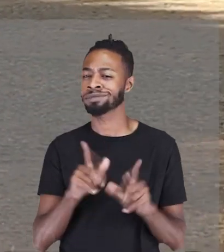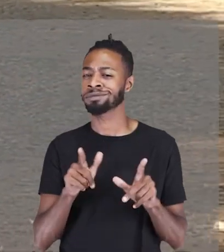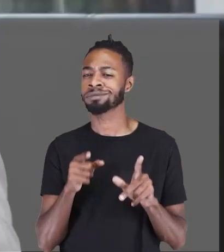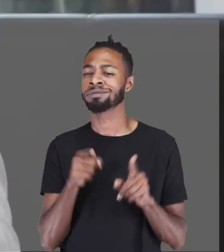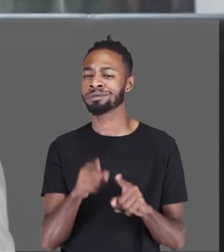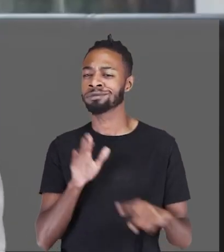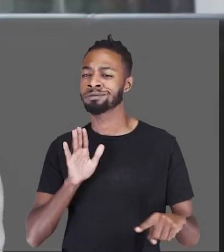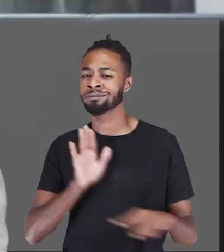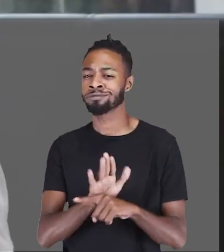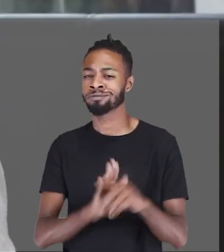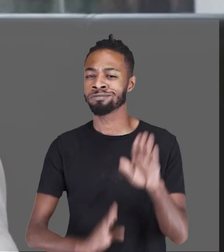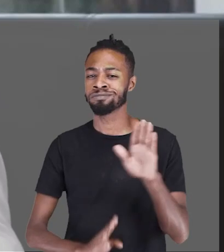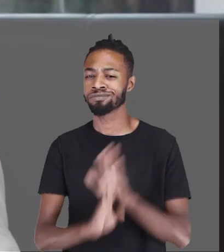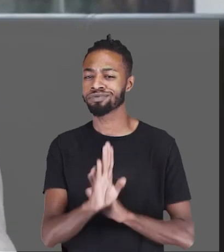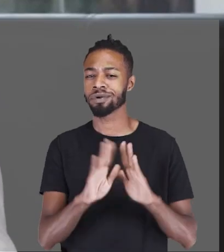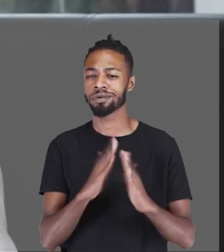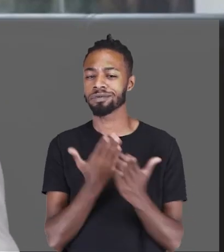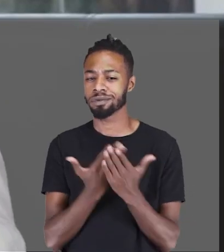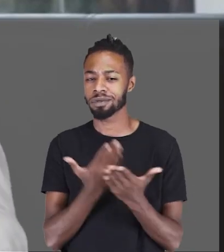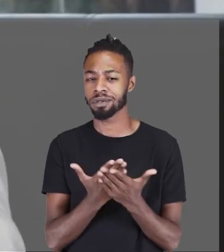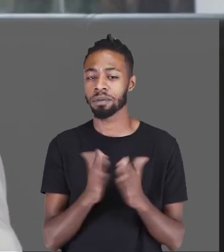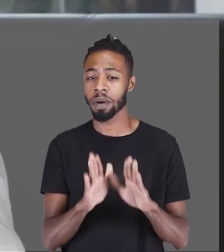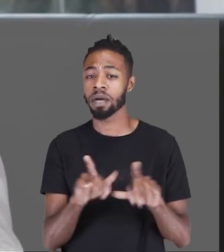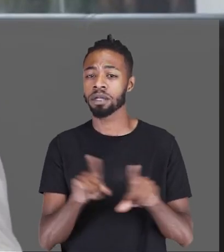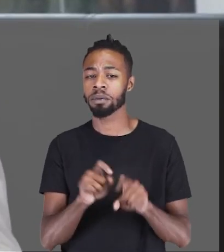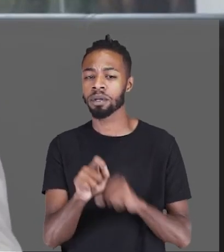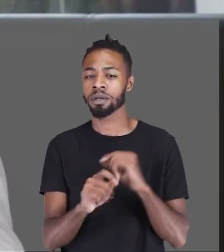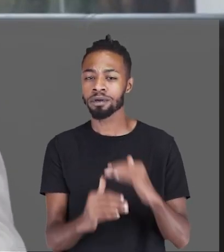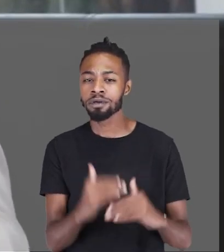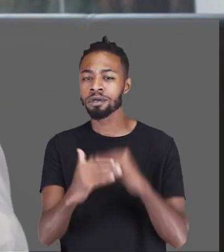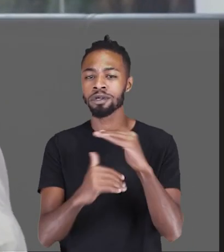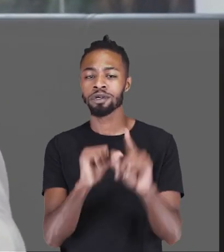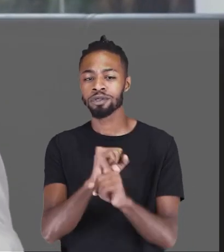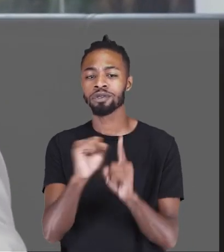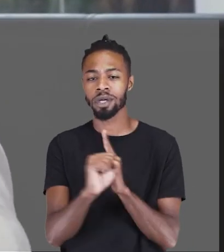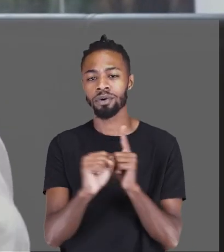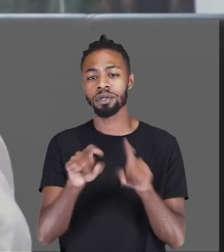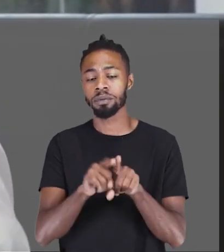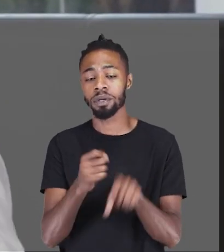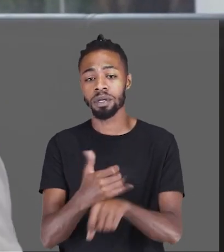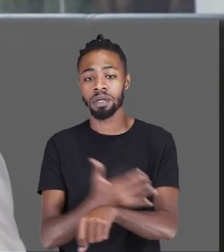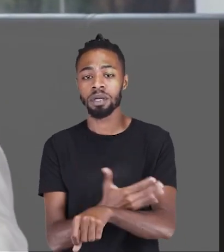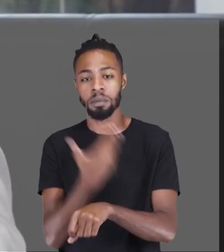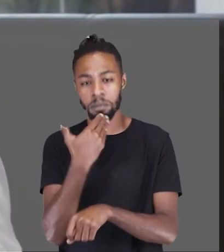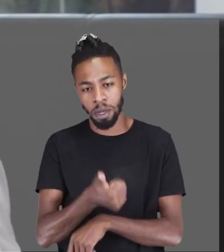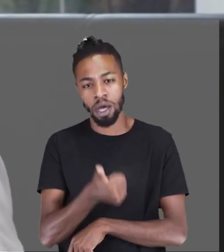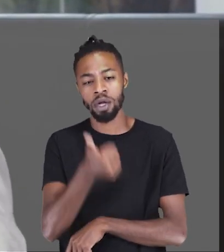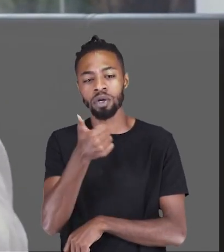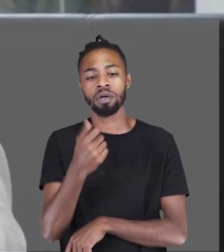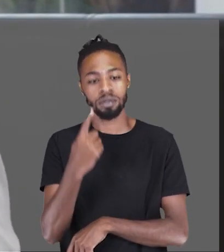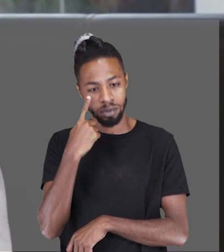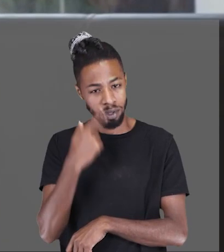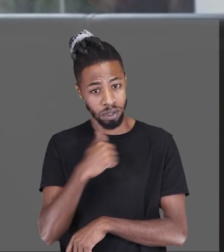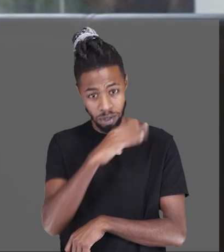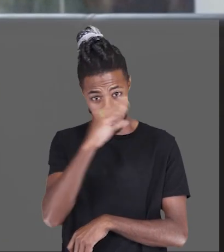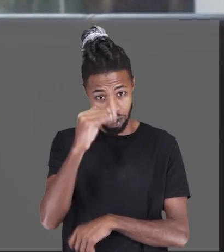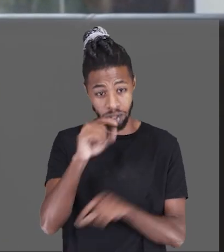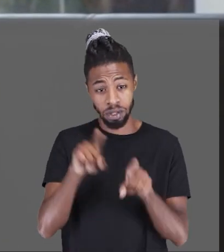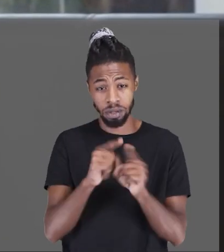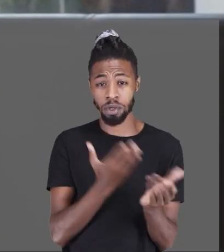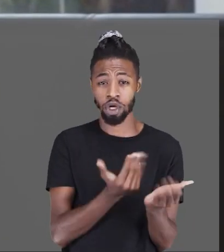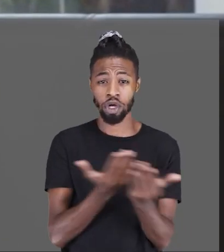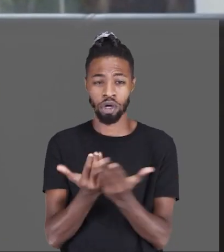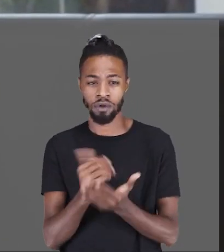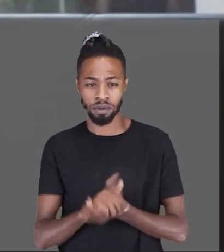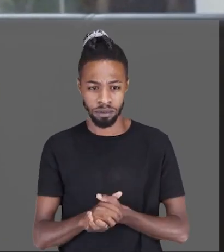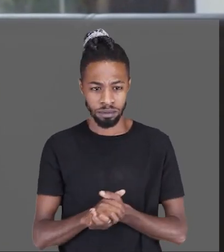seu filho, isso faz uma enorme diferença no sucesso escolar, mas também no desenvolvimento social e emocional da